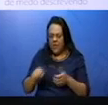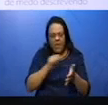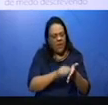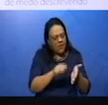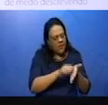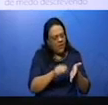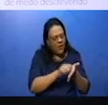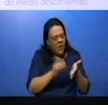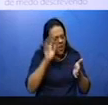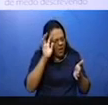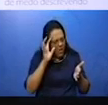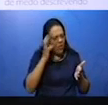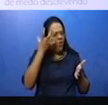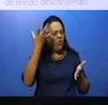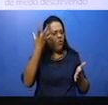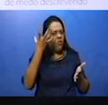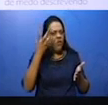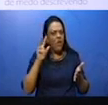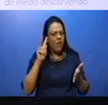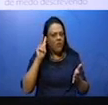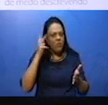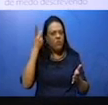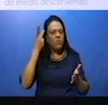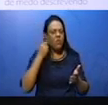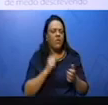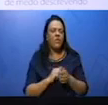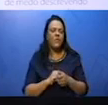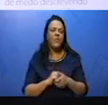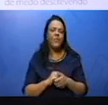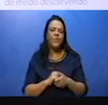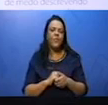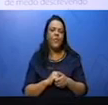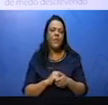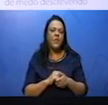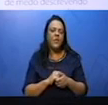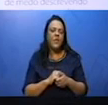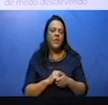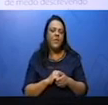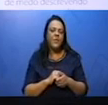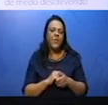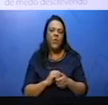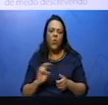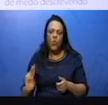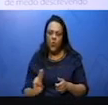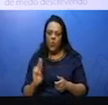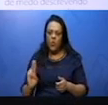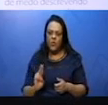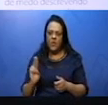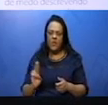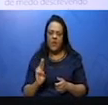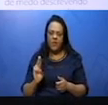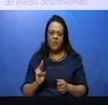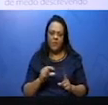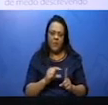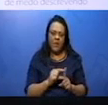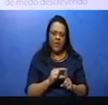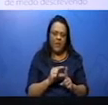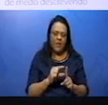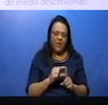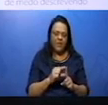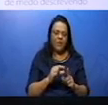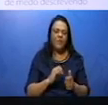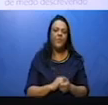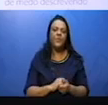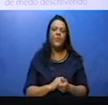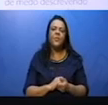como usar as expressões de repente, o monstro virou as costas e sumiu, ou foi tudo imaginação dele. Então